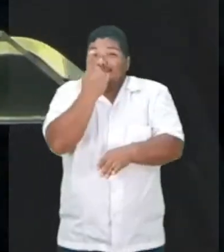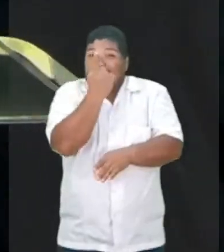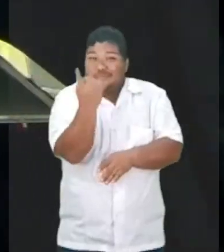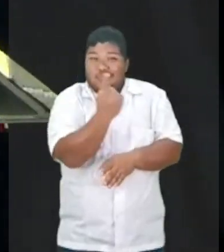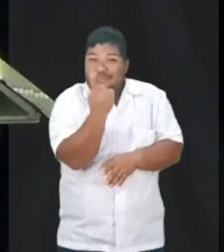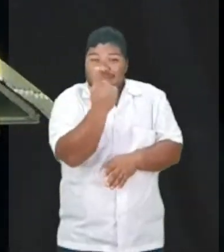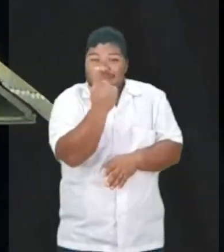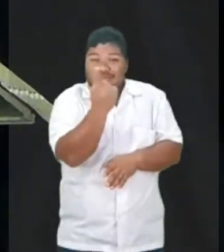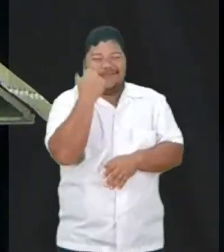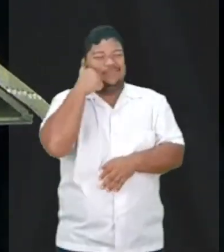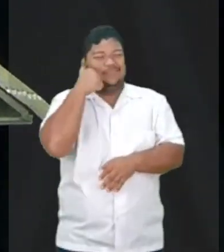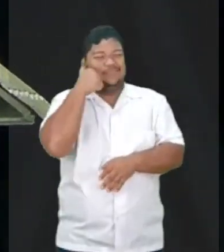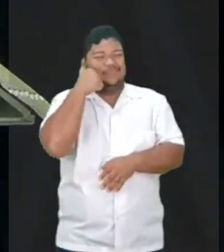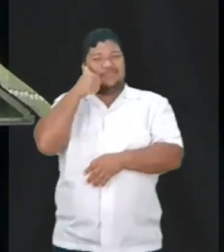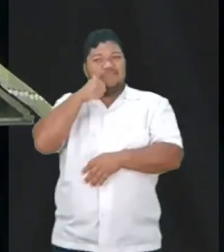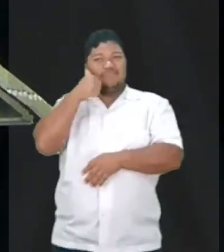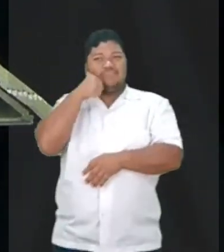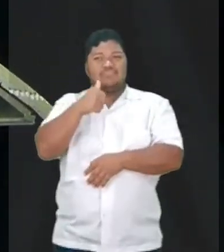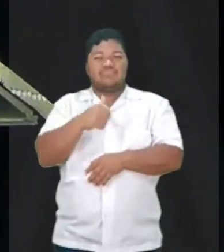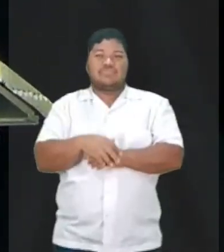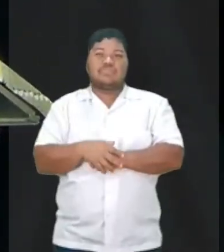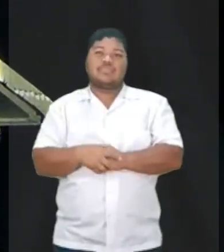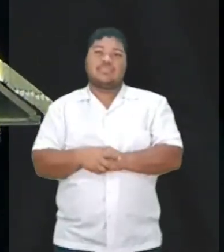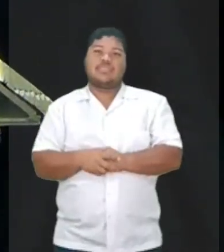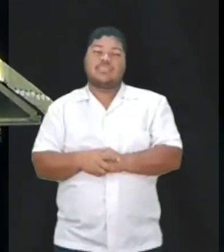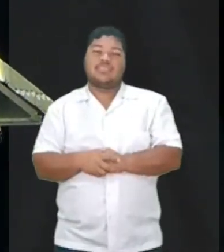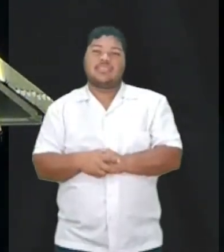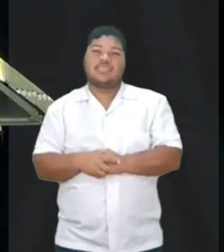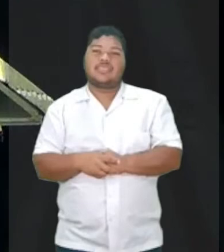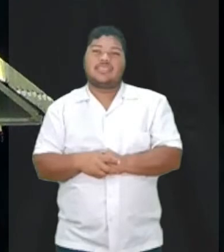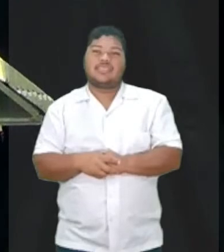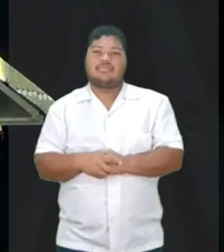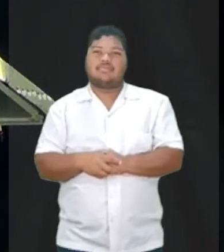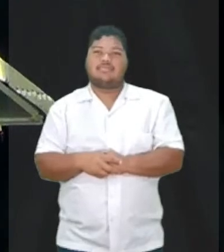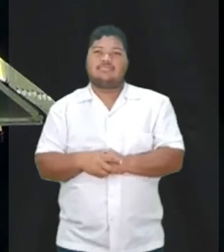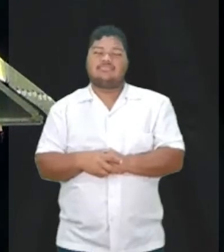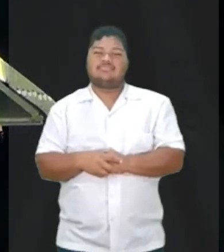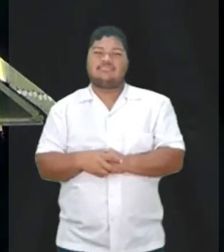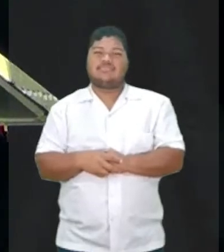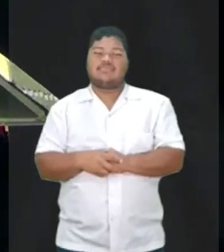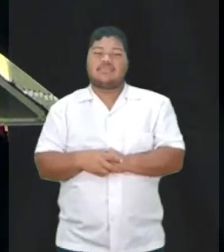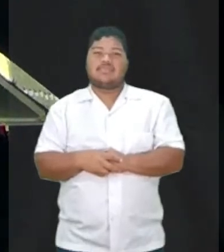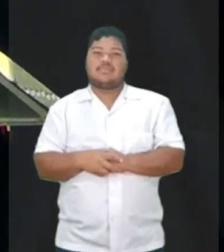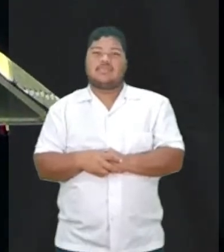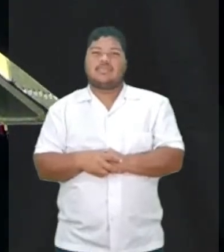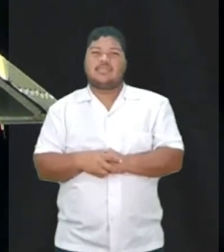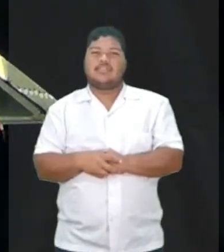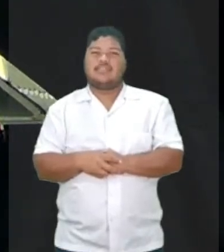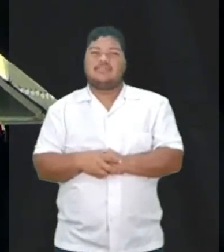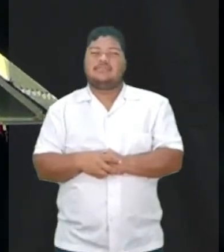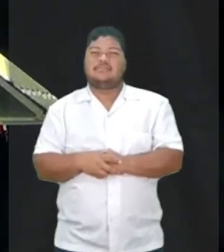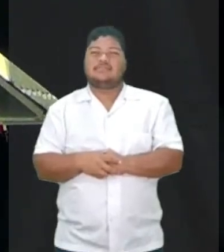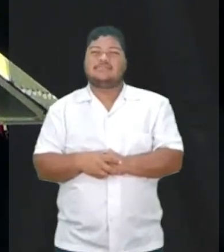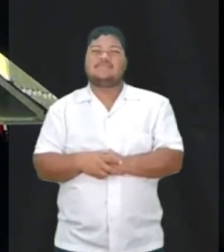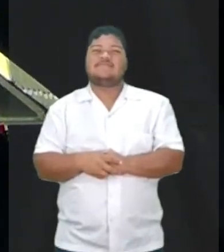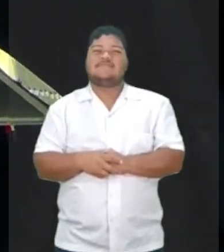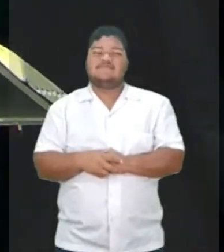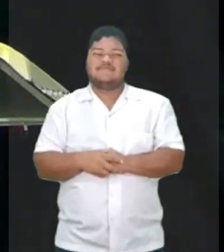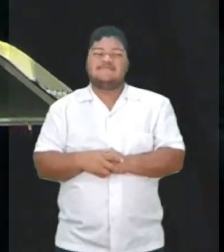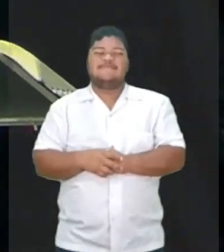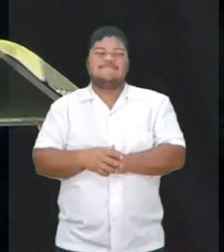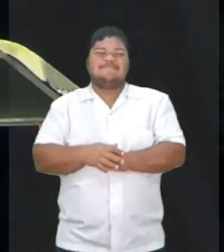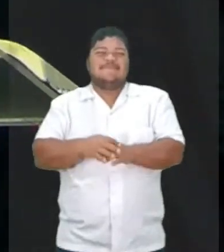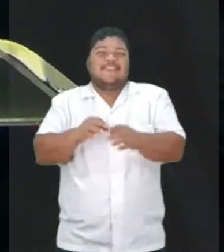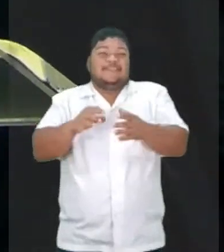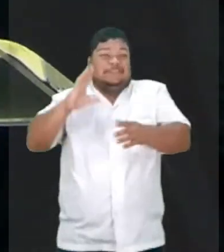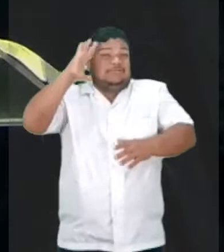mulher. Isso foi um tiro no coração da evolução, que